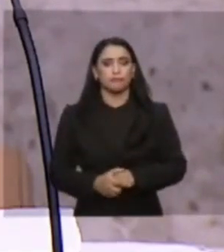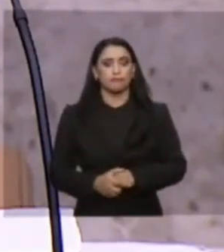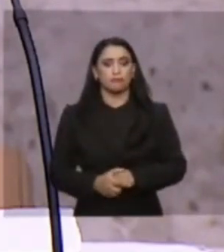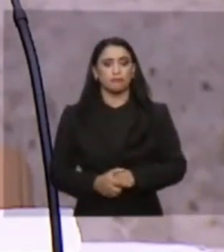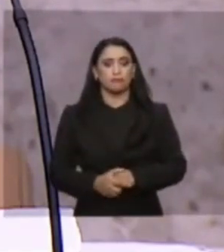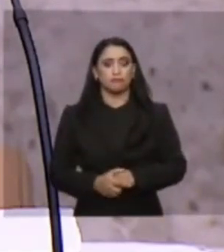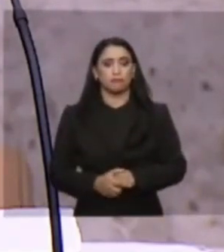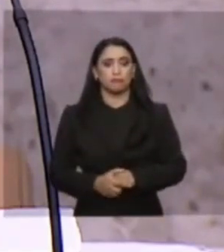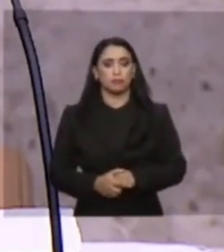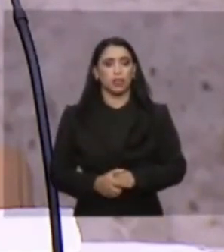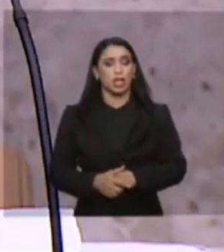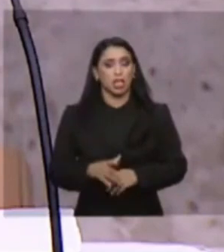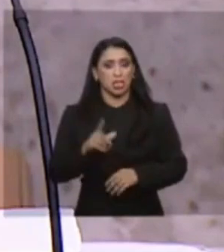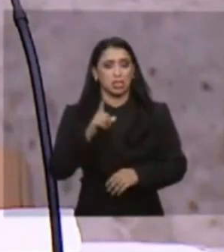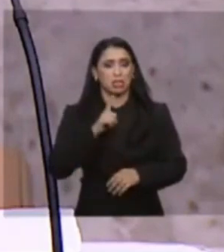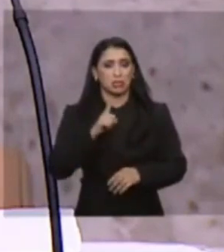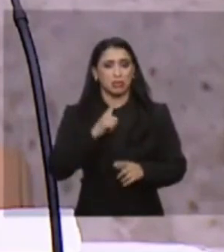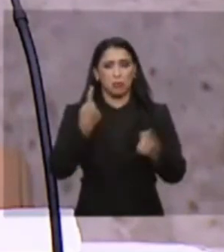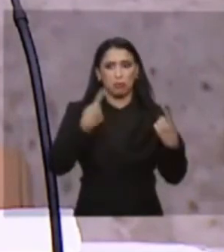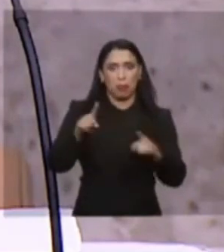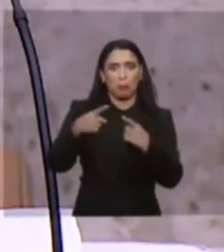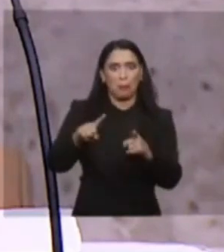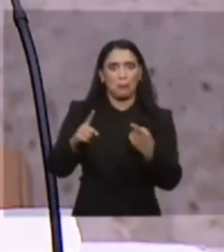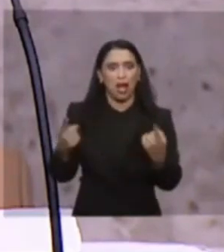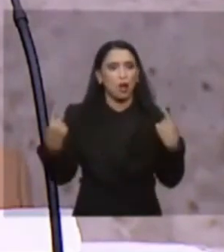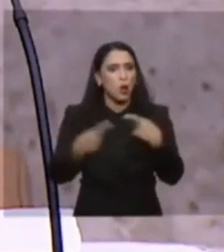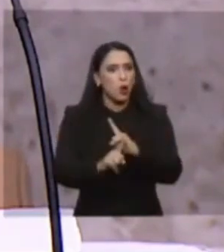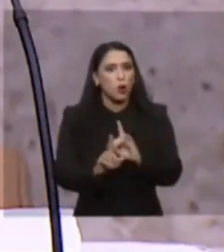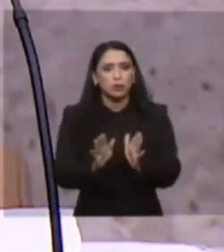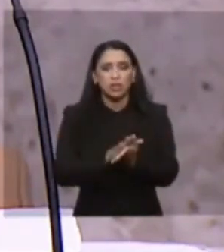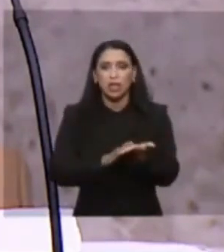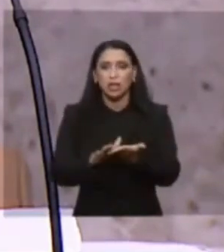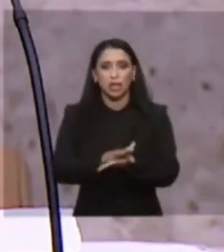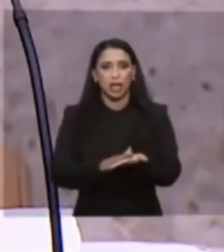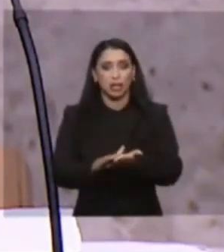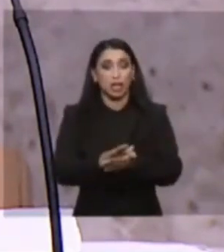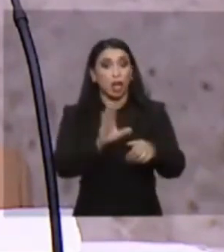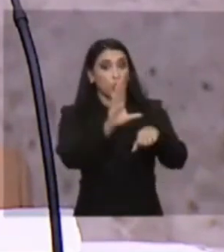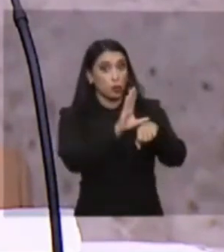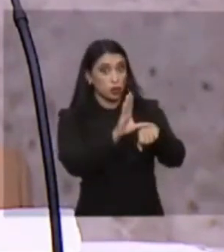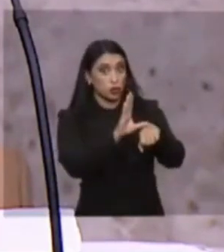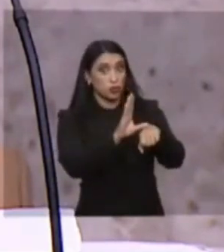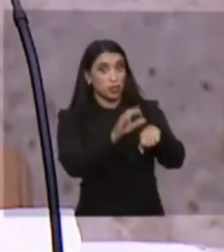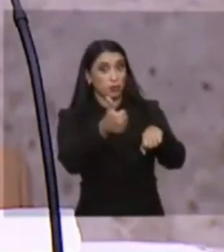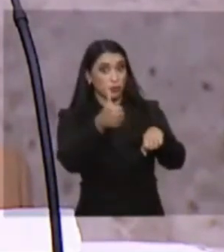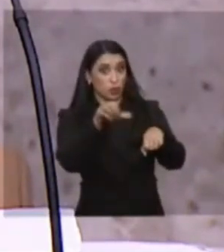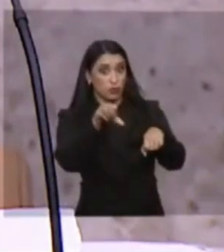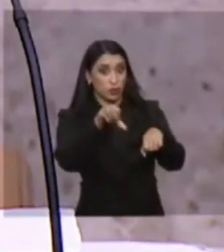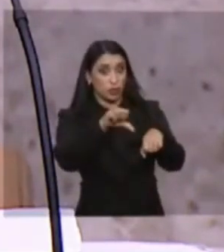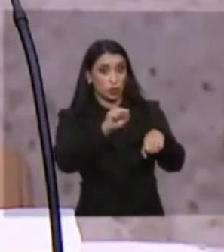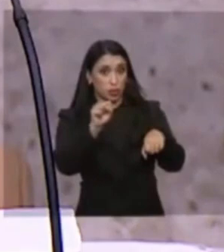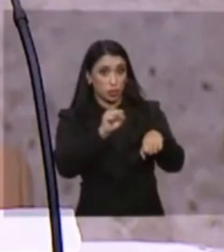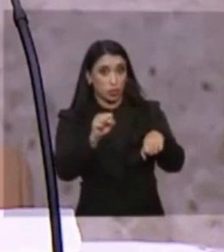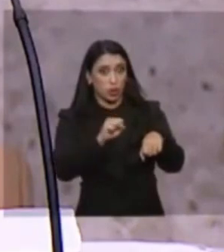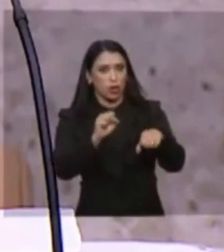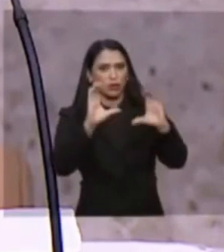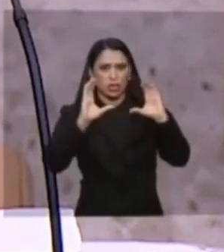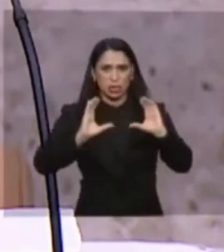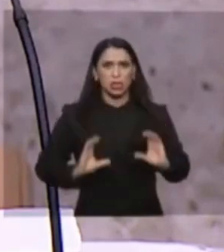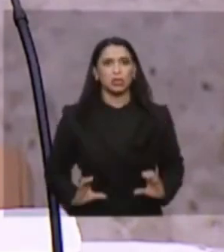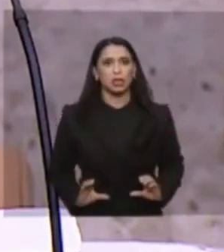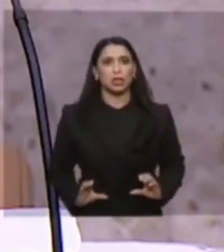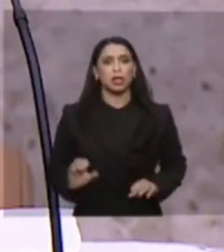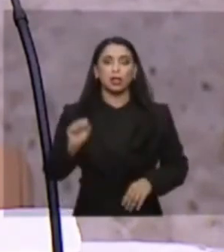sofrer qualquer transgressão. É a Constituição Cidadã de 1988, de que este